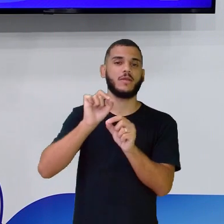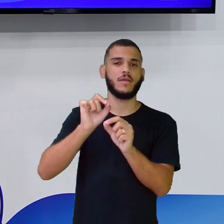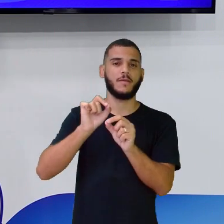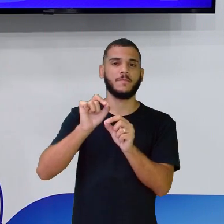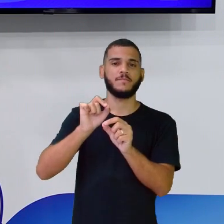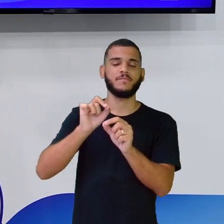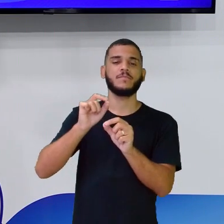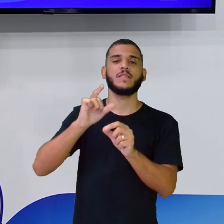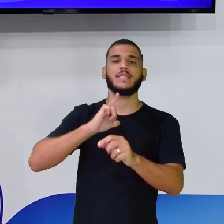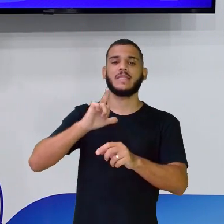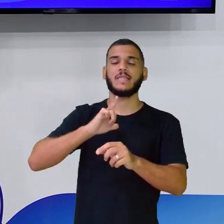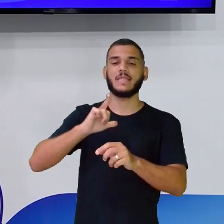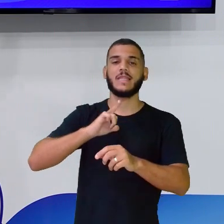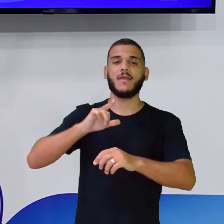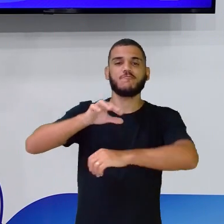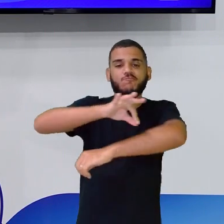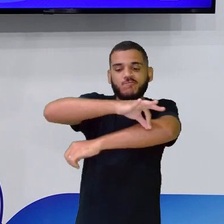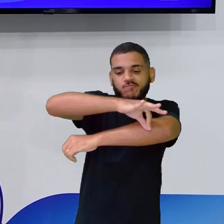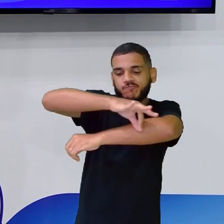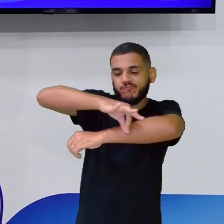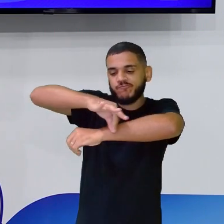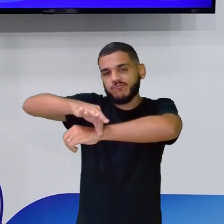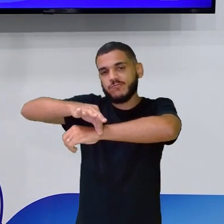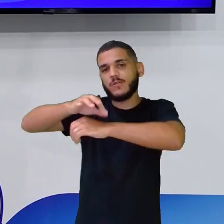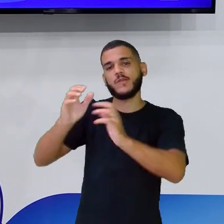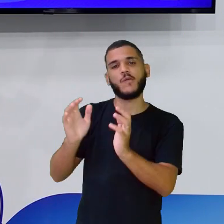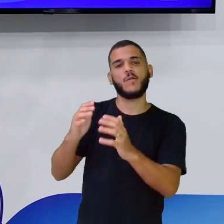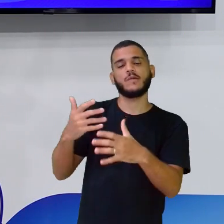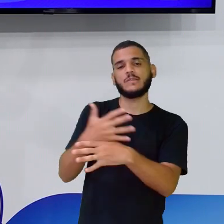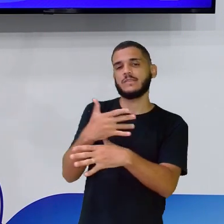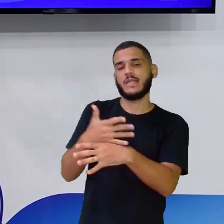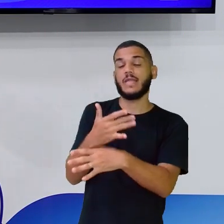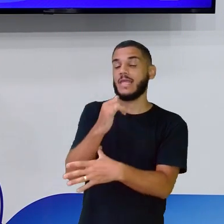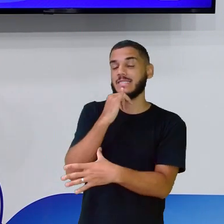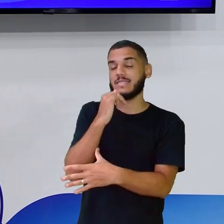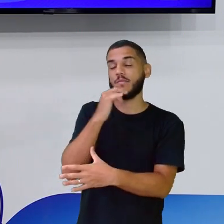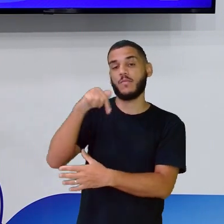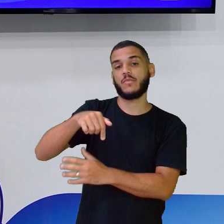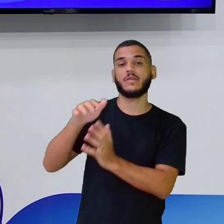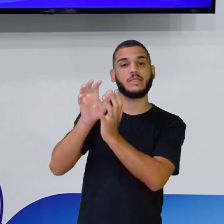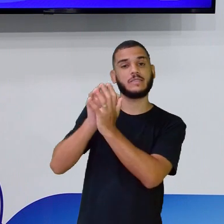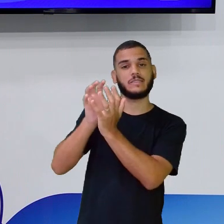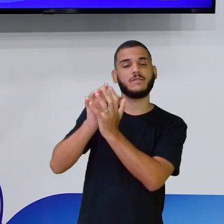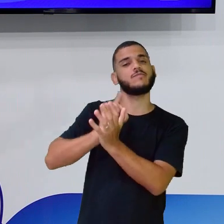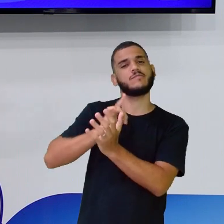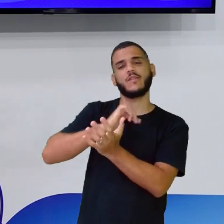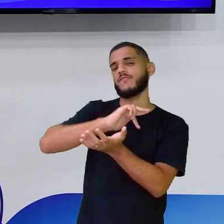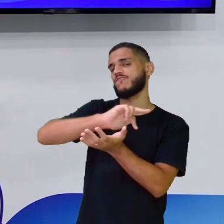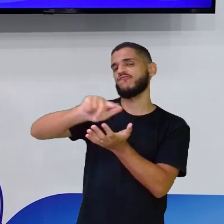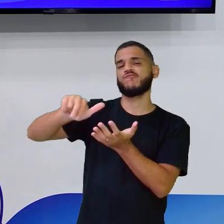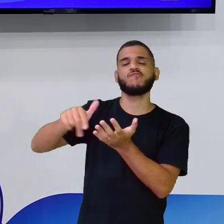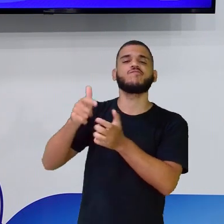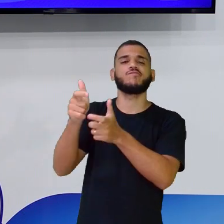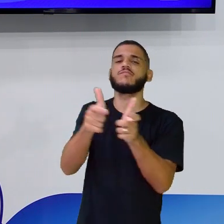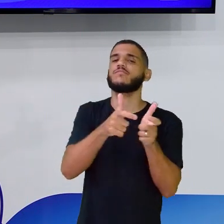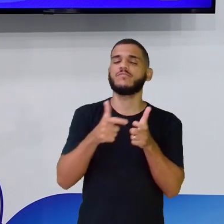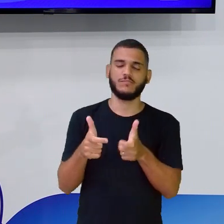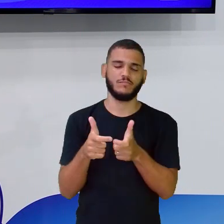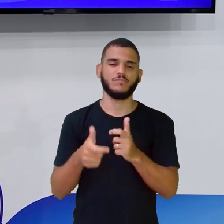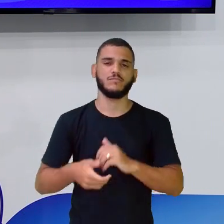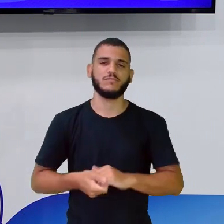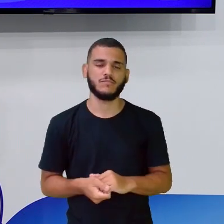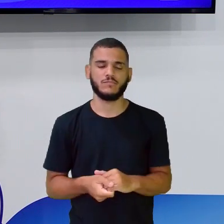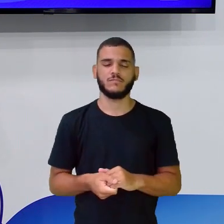na arquitetura de uma cidade, por exemplo. Na cidade de Recife, a gente consegue encontrar triângulos por todos